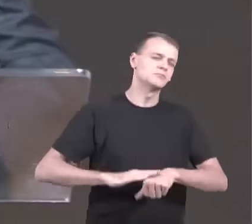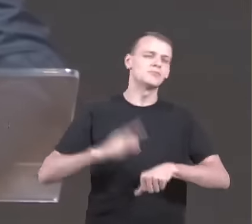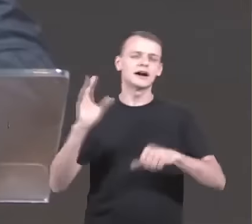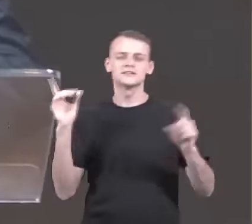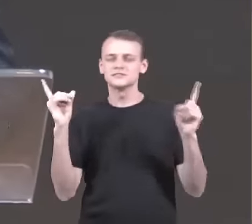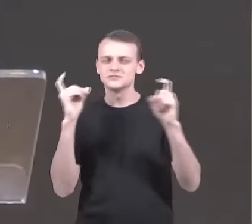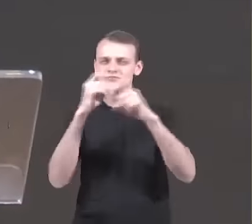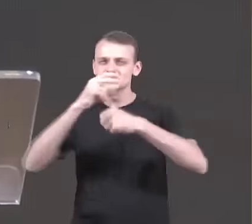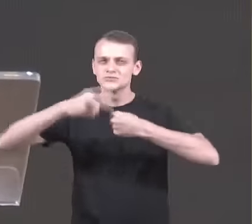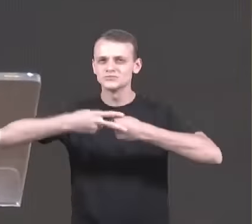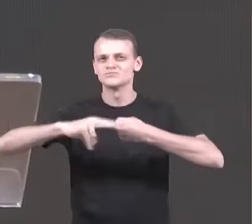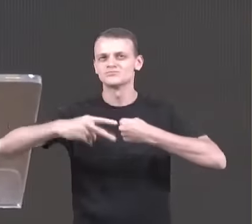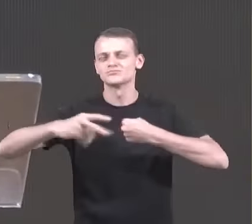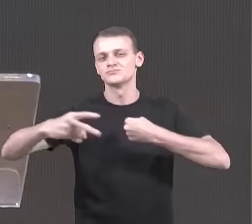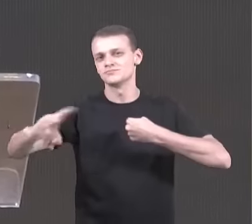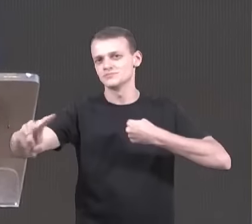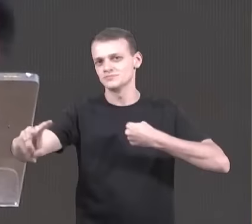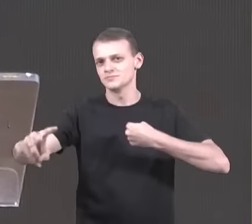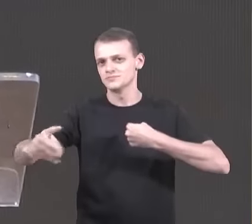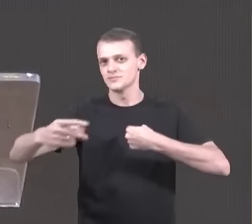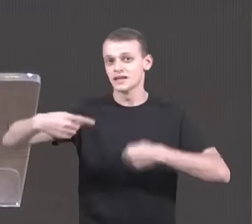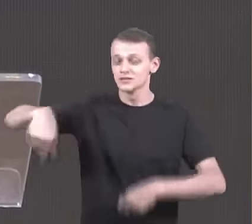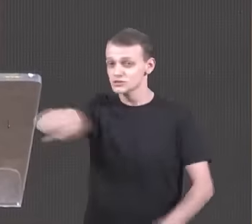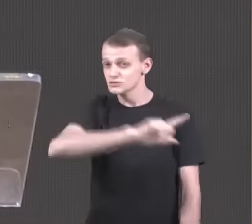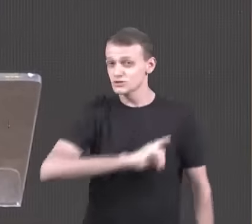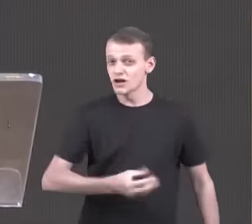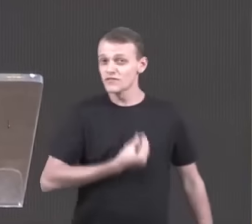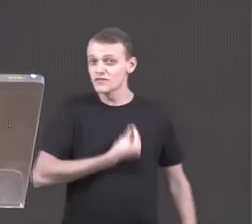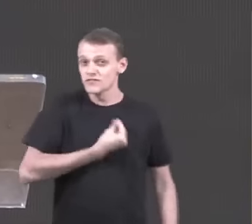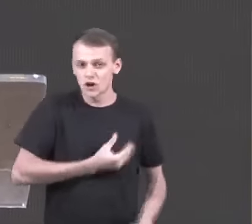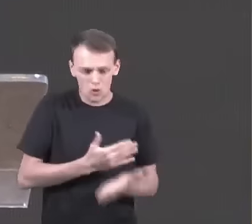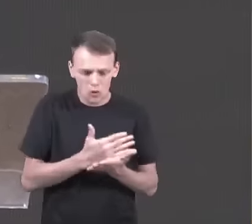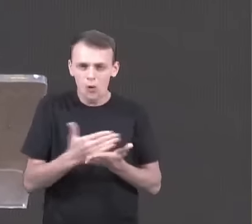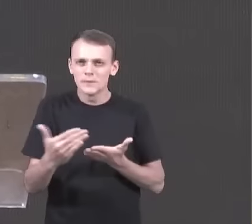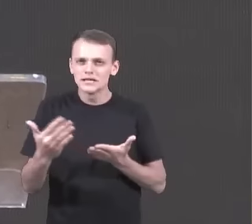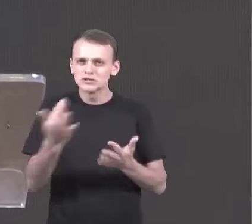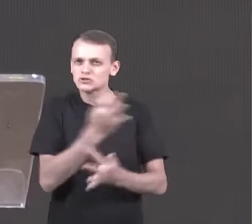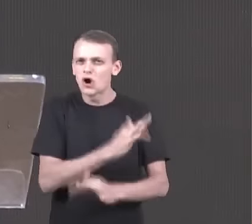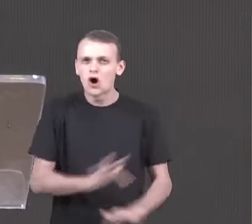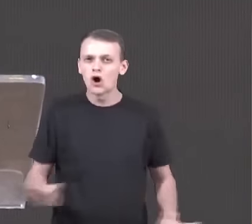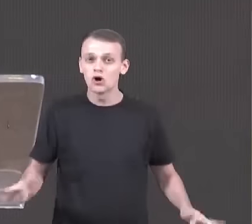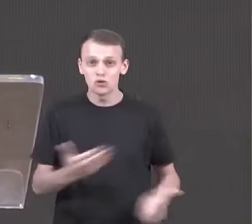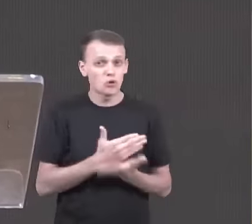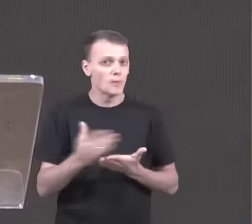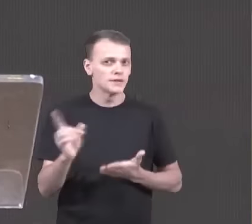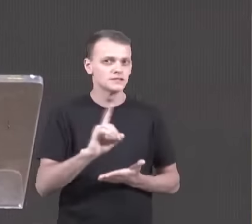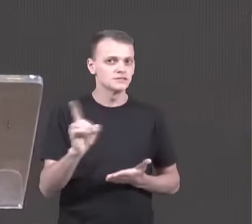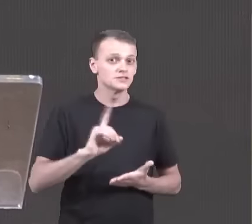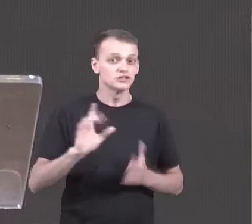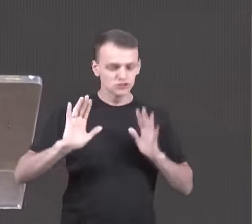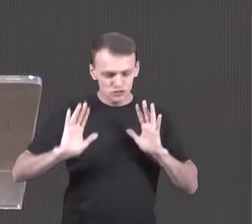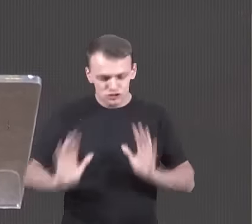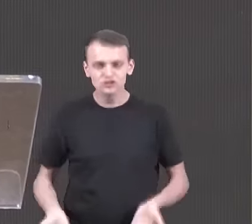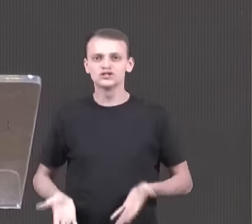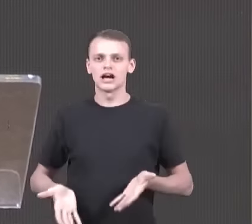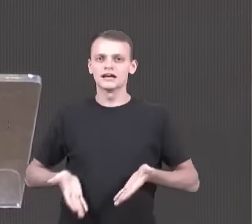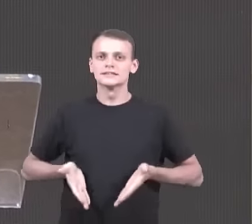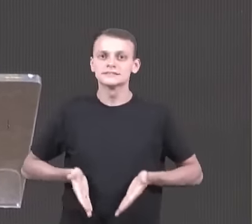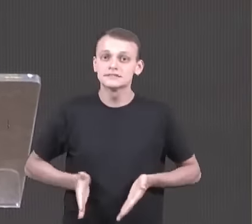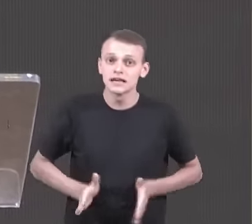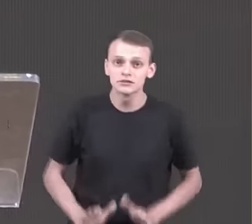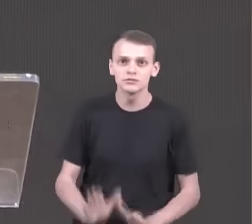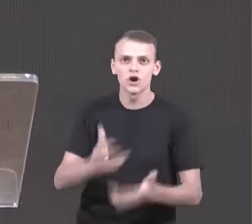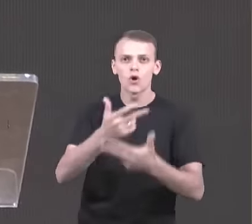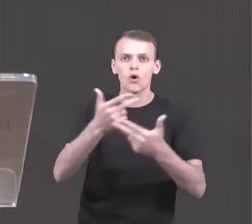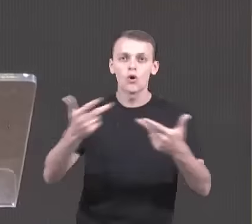as contrações. Nós não estamos vivendo o início das dores. Nós estamos para viver o nascimento de algo